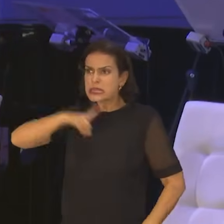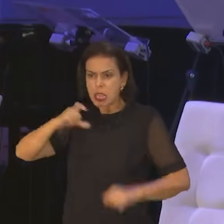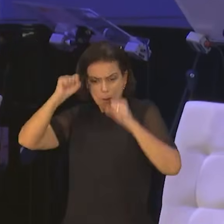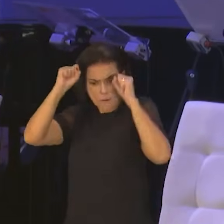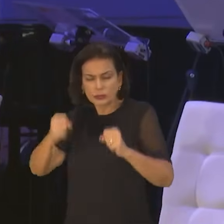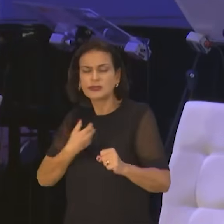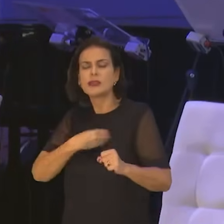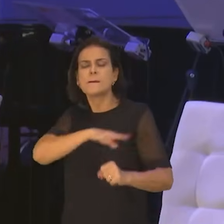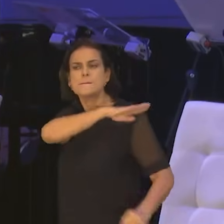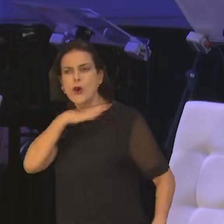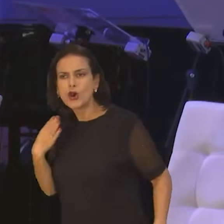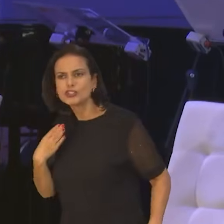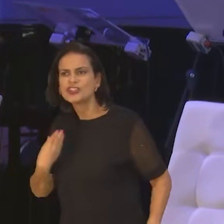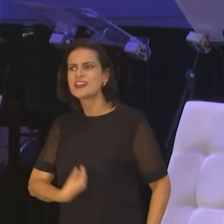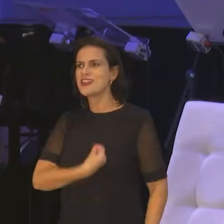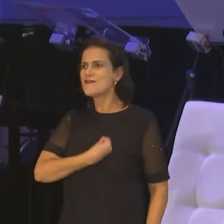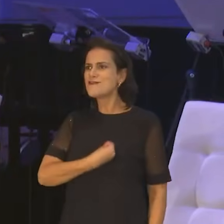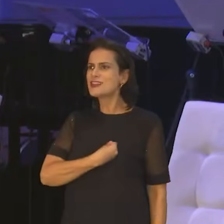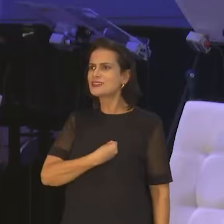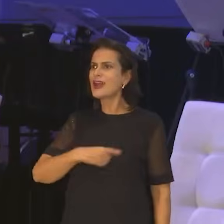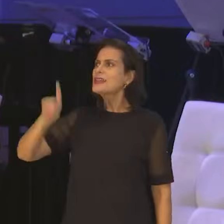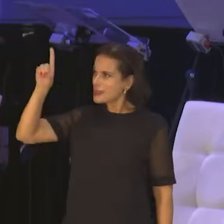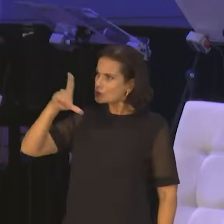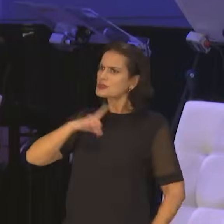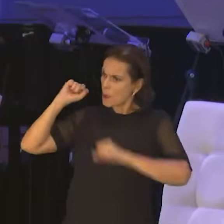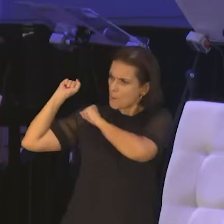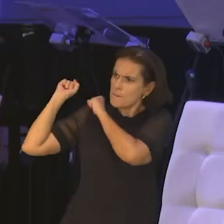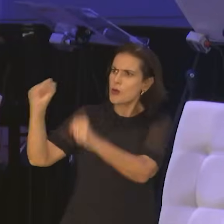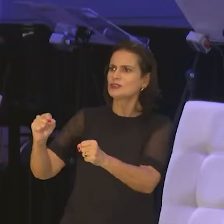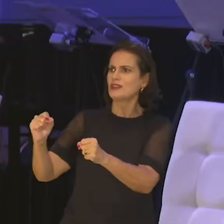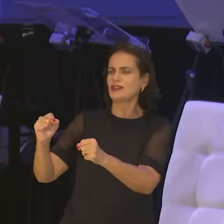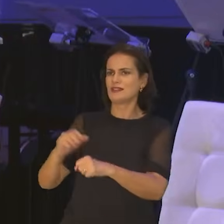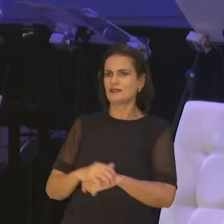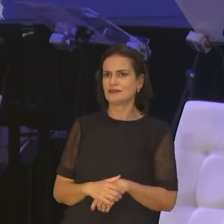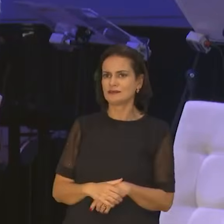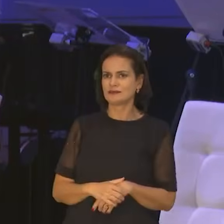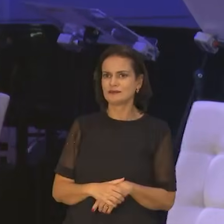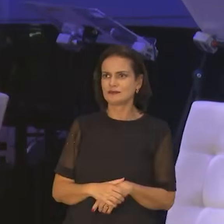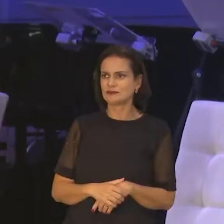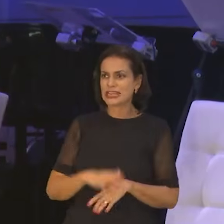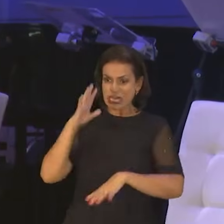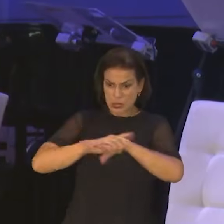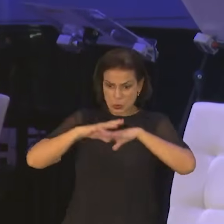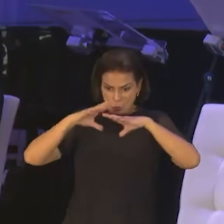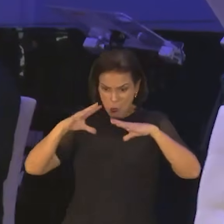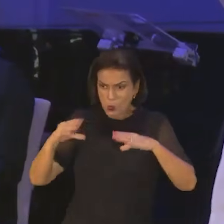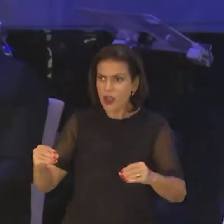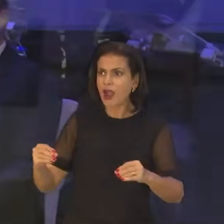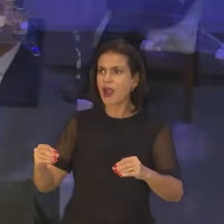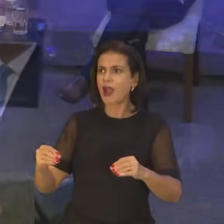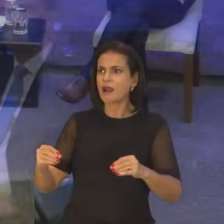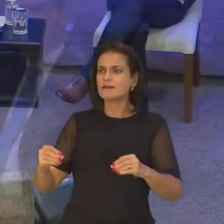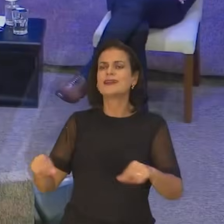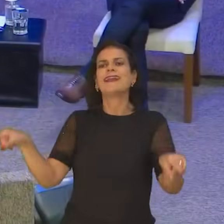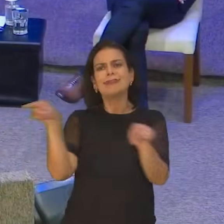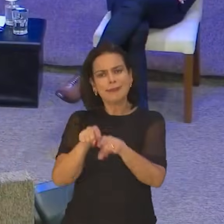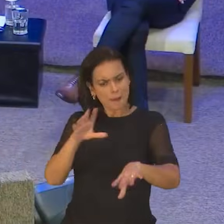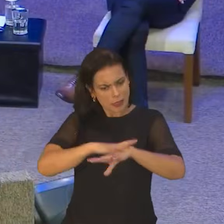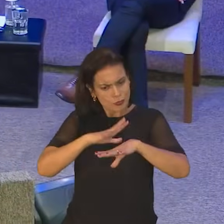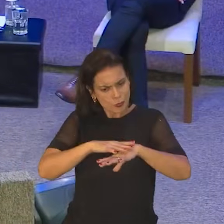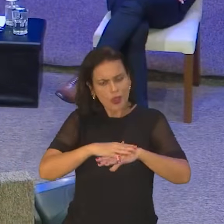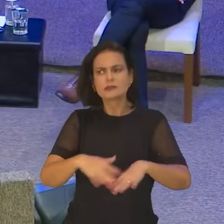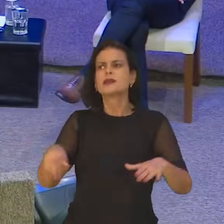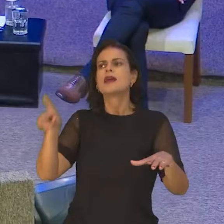morte e da vida, Ele não parou de ter poder de morte e de vida, de sarar e de curar e de ferir, Ele